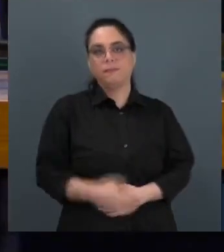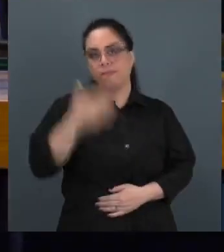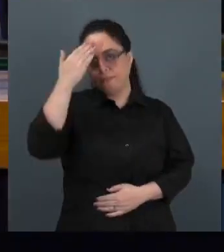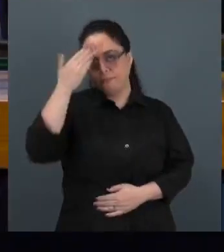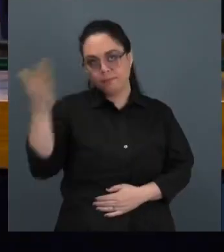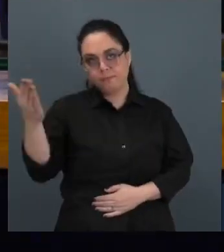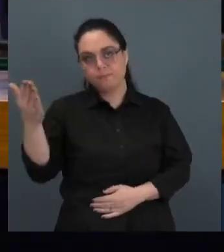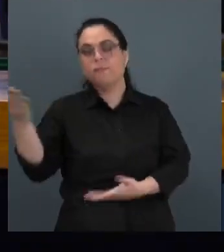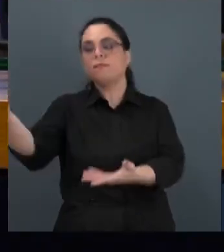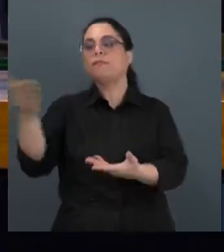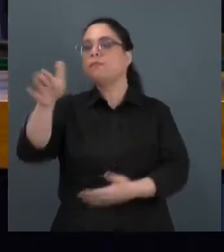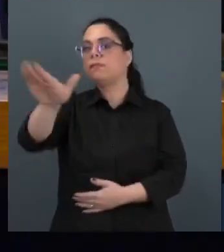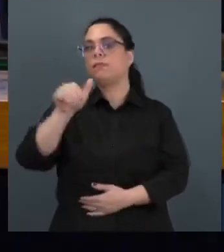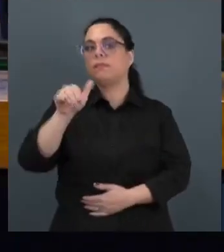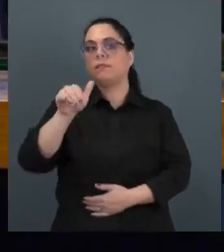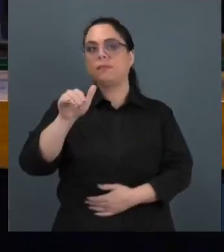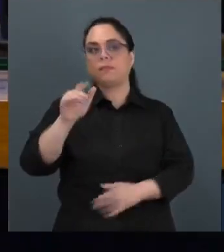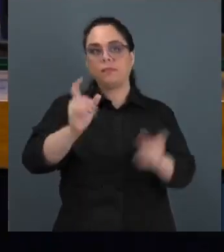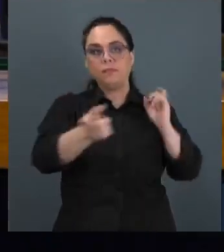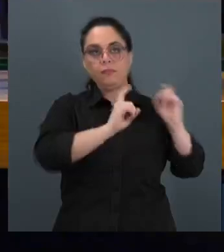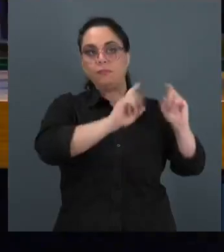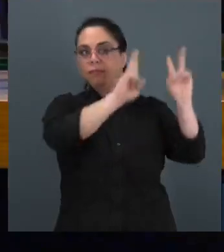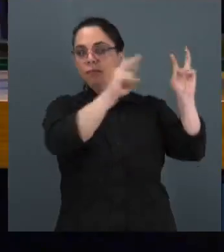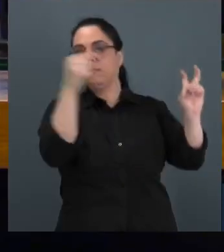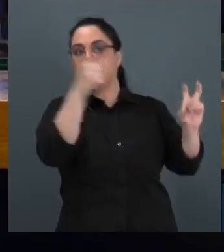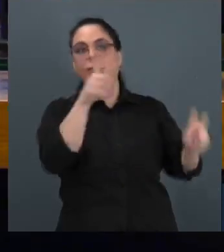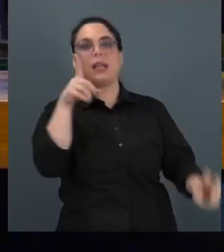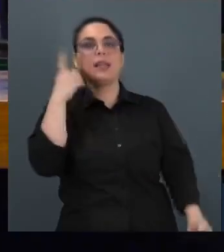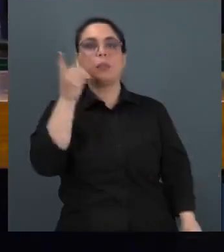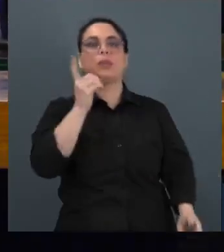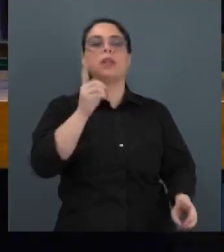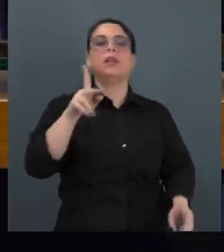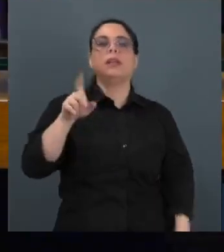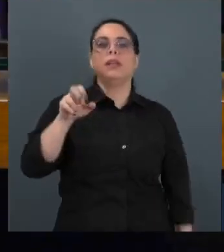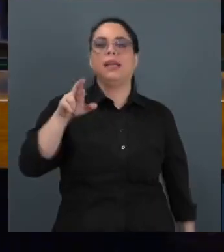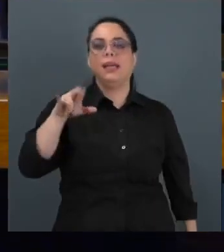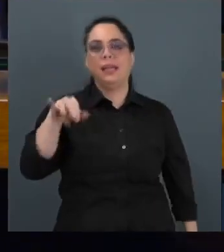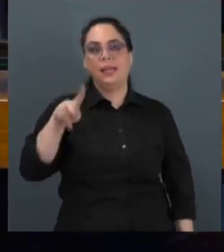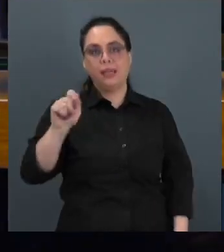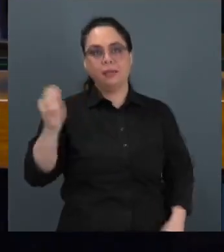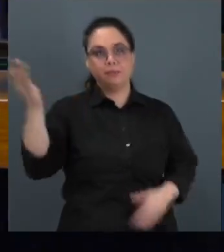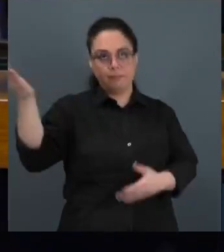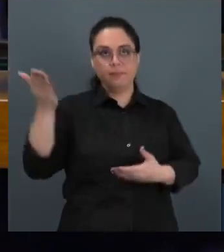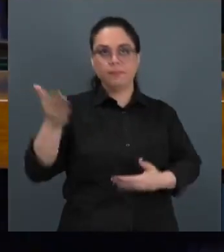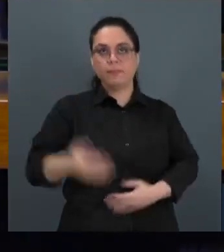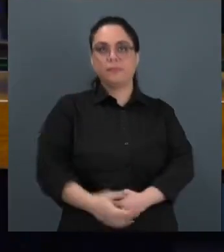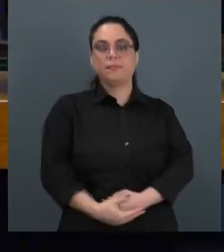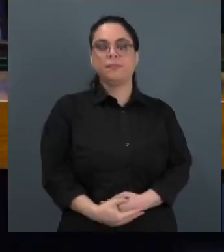Concedo a palavra para discutir a matéria a deputada Érica Cocai.